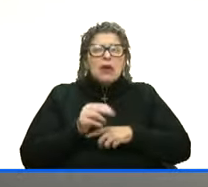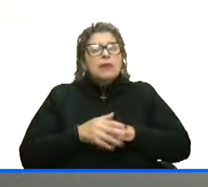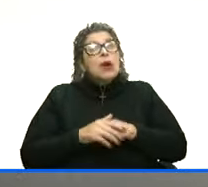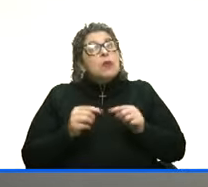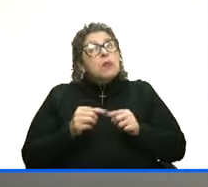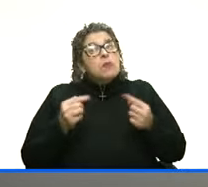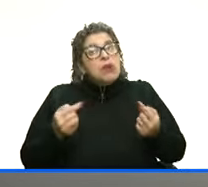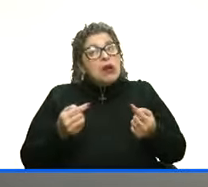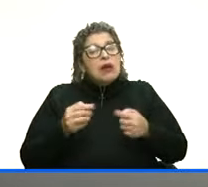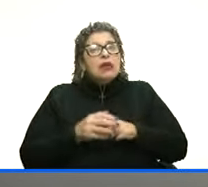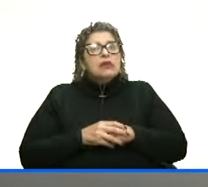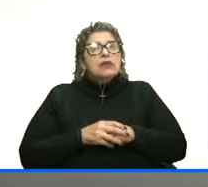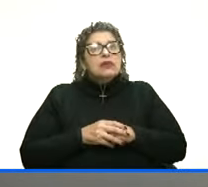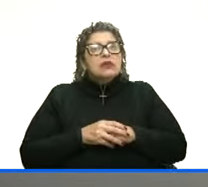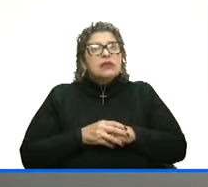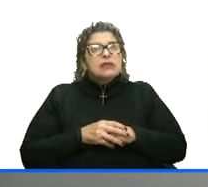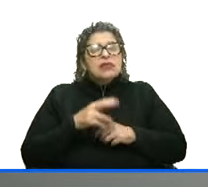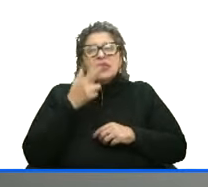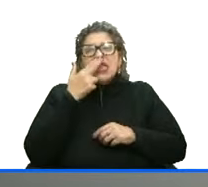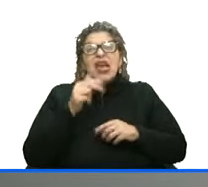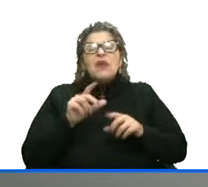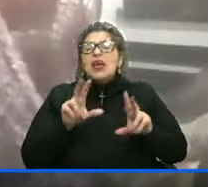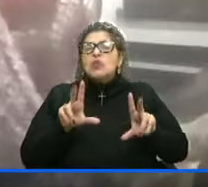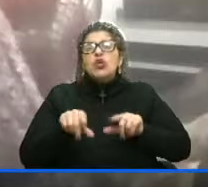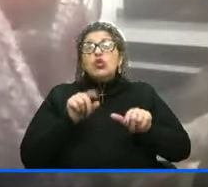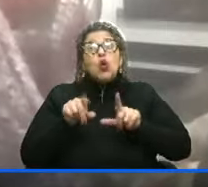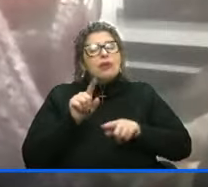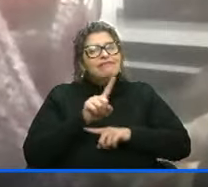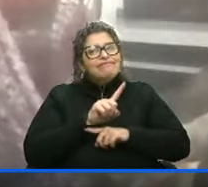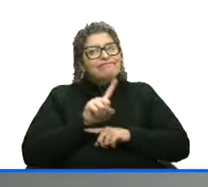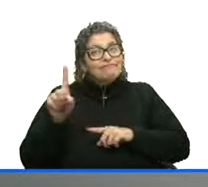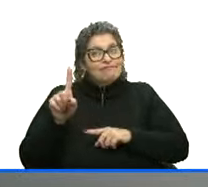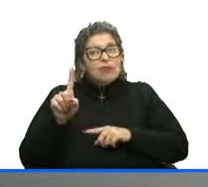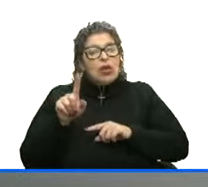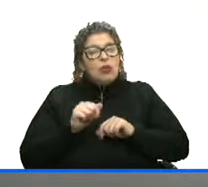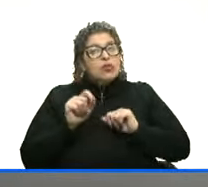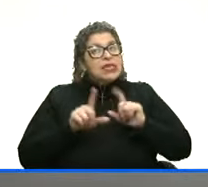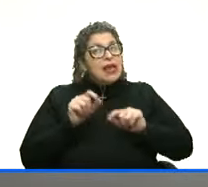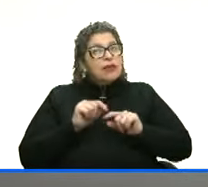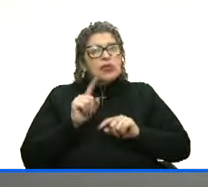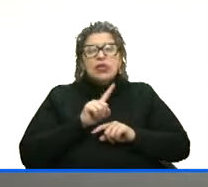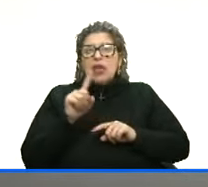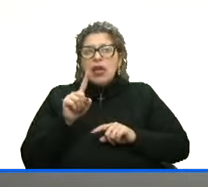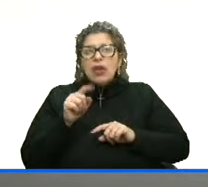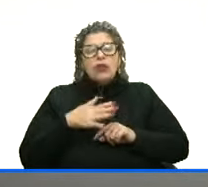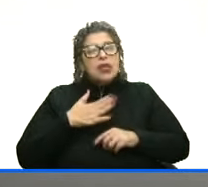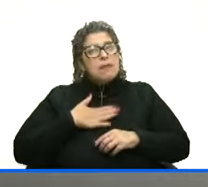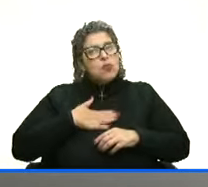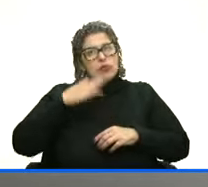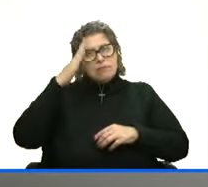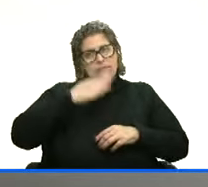Uhum. Então, não é uma coisa de preferir. Claro, eu tenho muito em mim